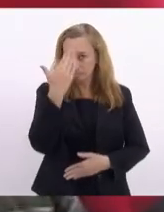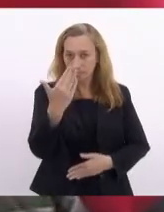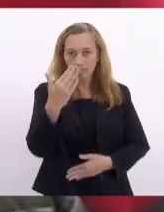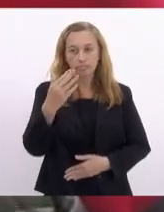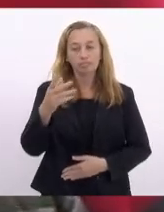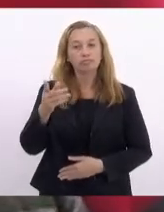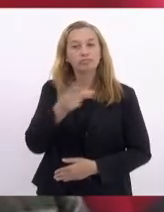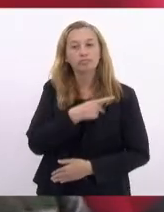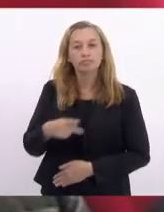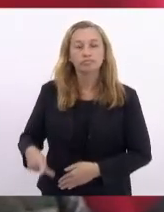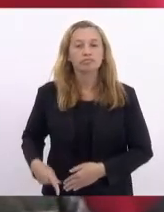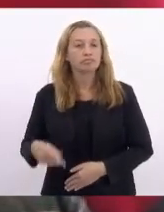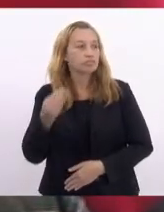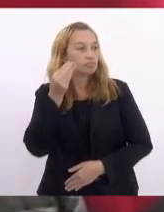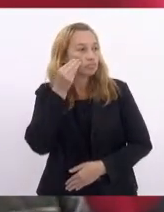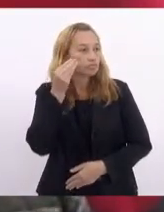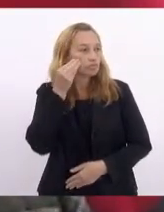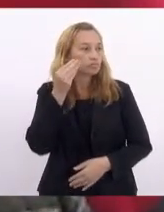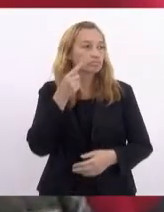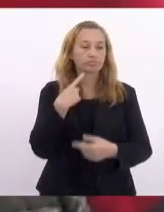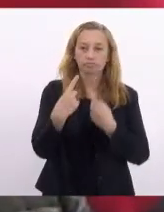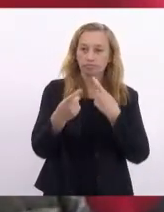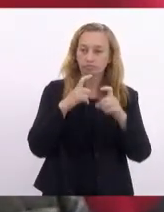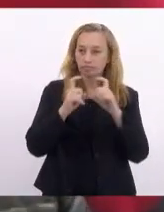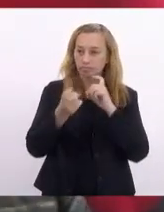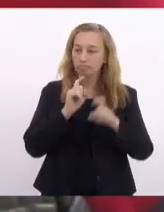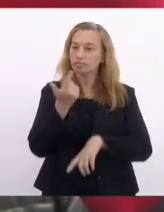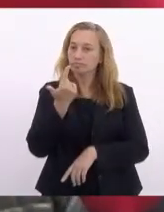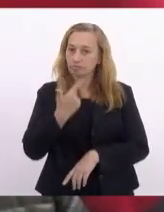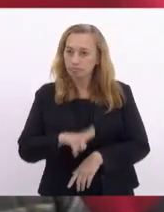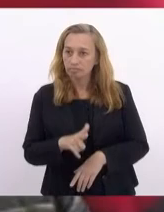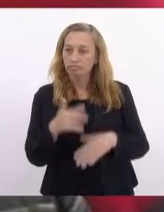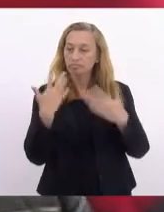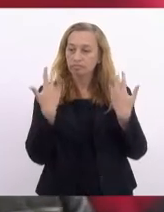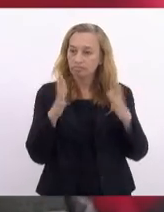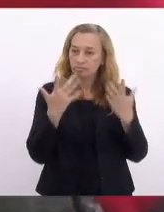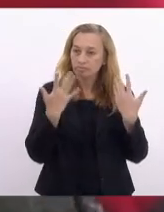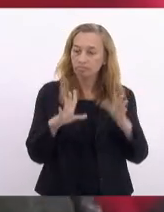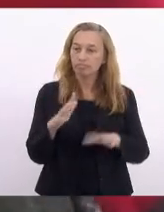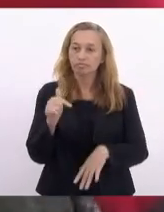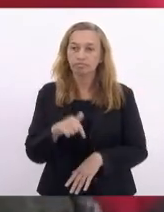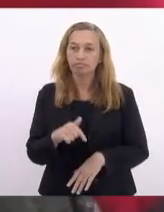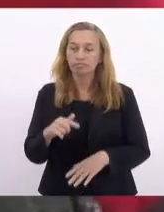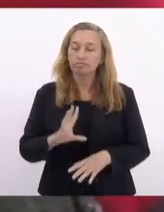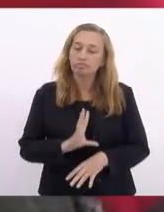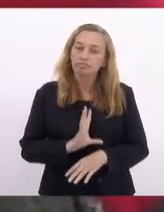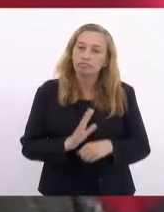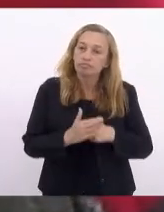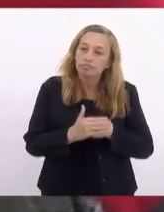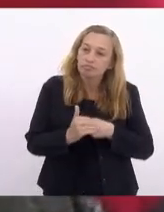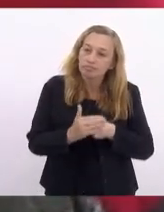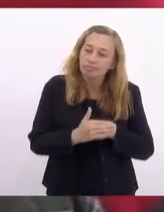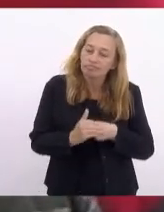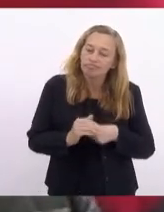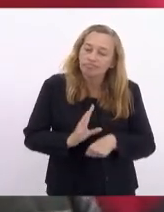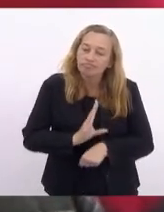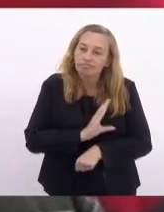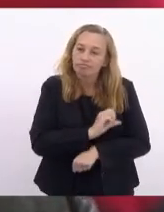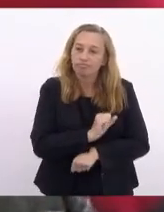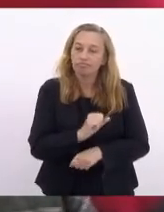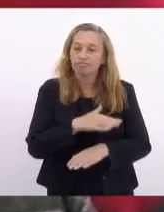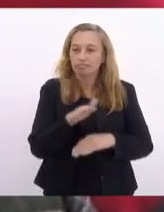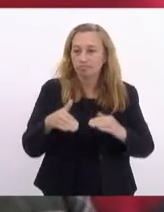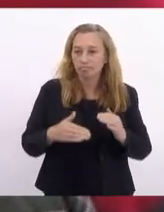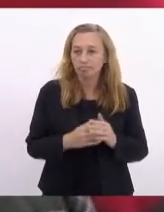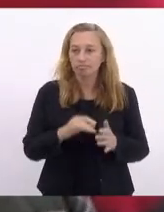pela oportunidade de debater mais uma vez e saudar aqui de uma forma muito carinhosa e fraterna os